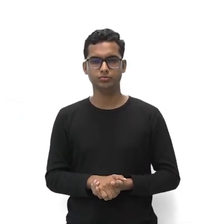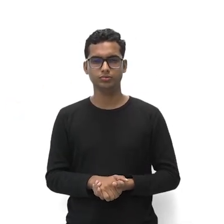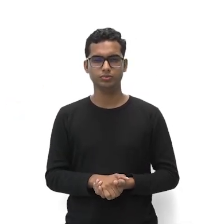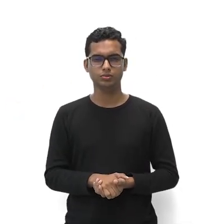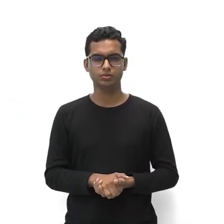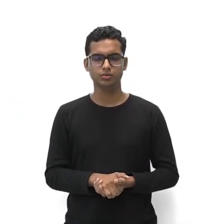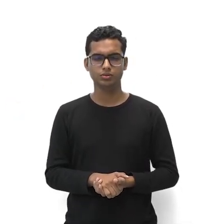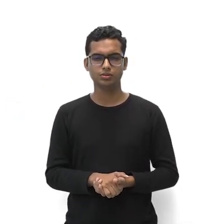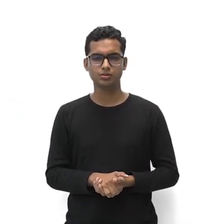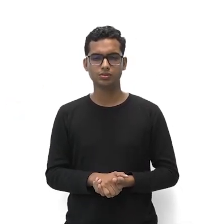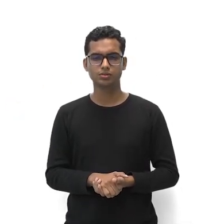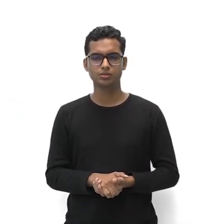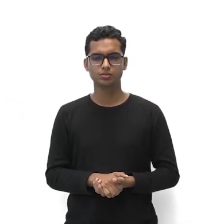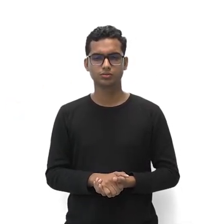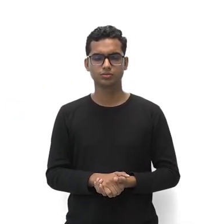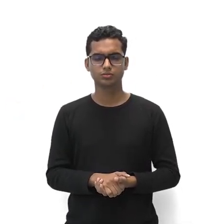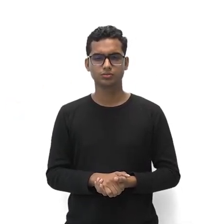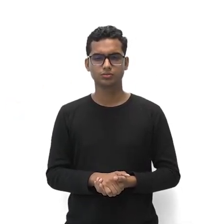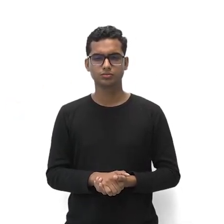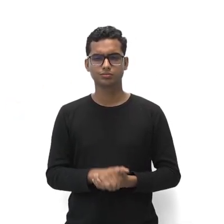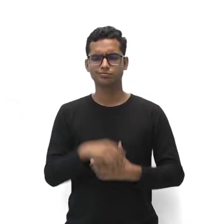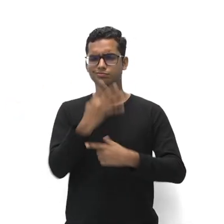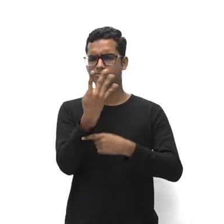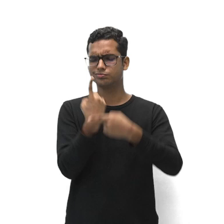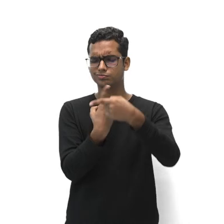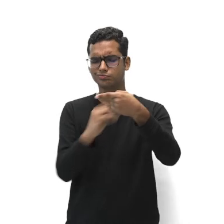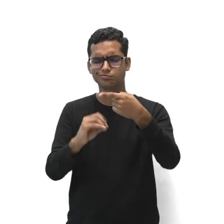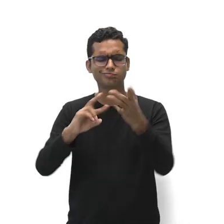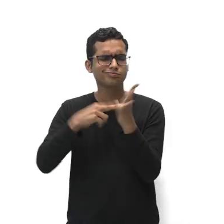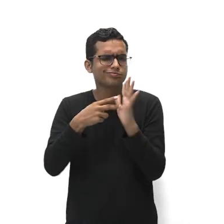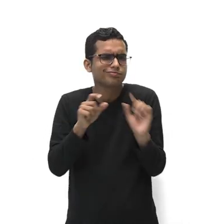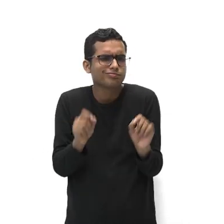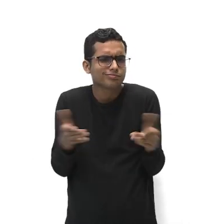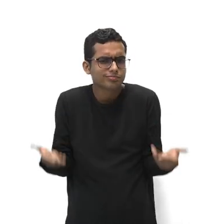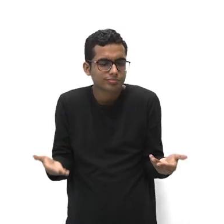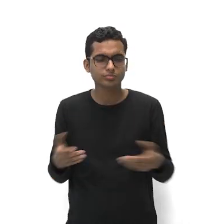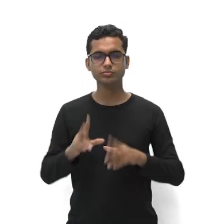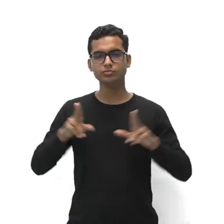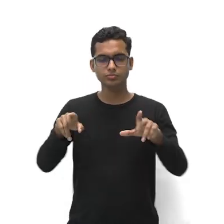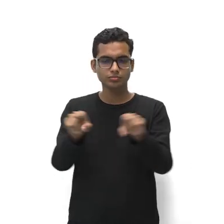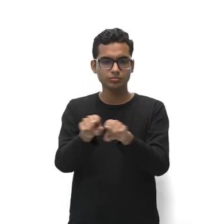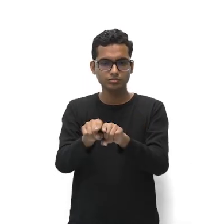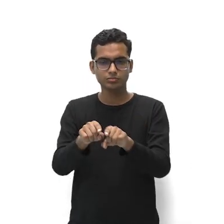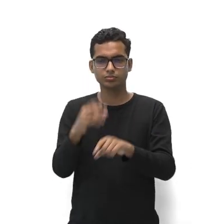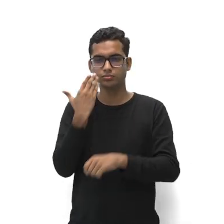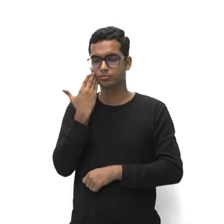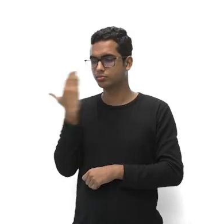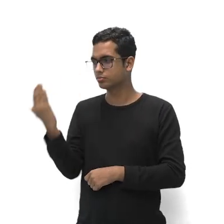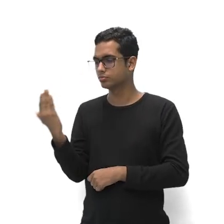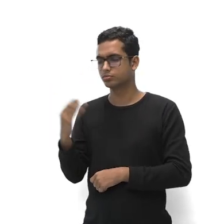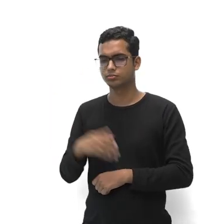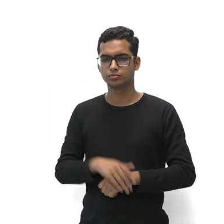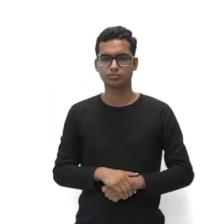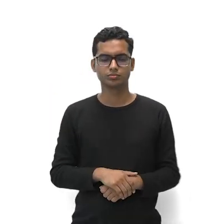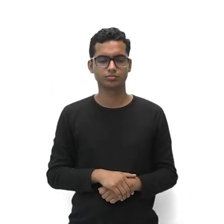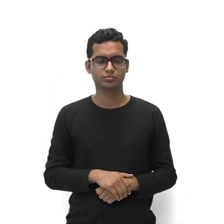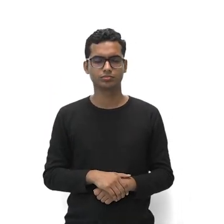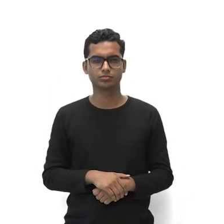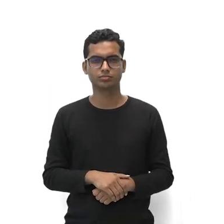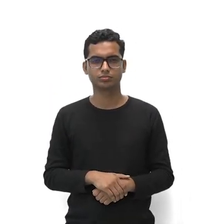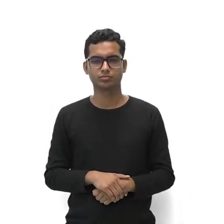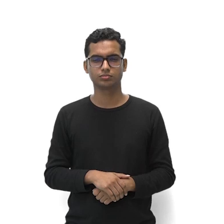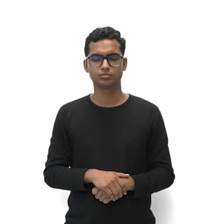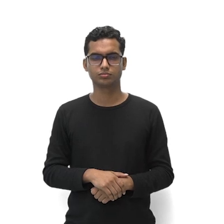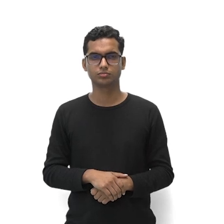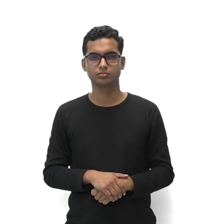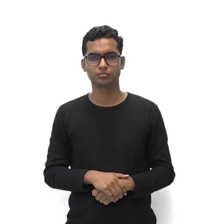Quem é 4 décimos? É a mesma coisa que 4 sobre 10, certo?